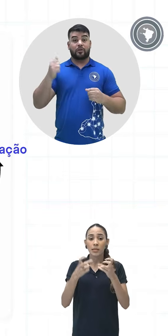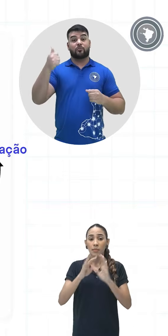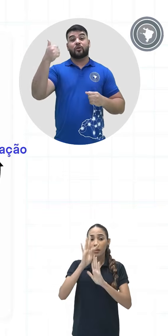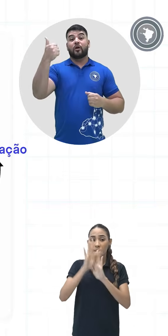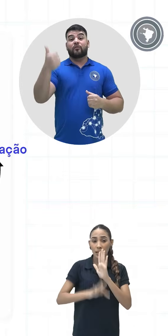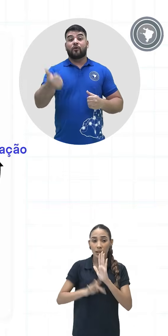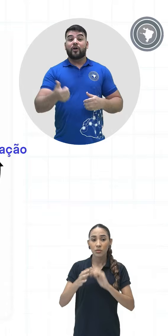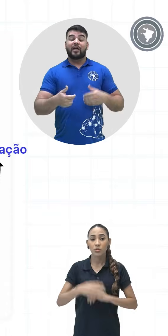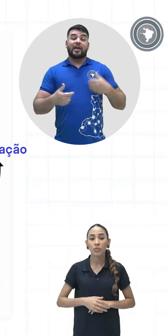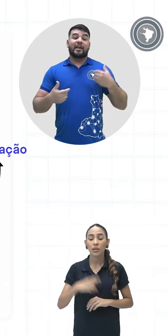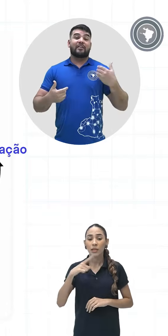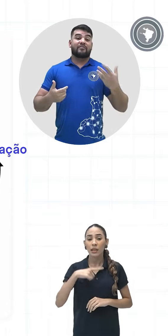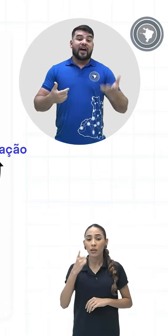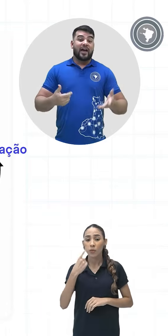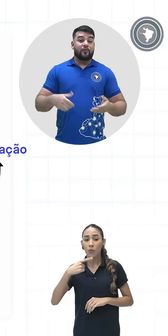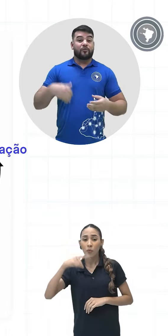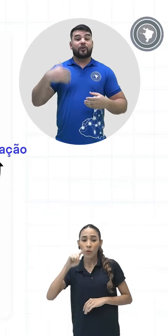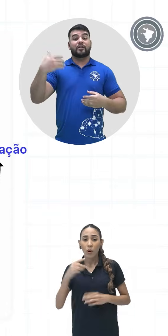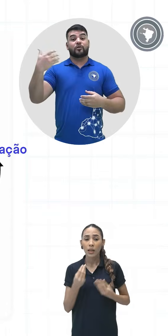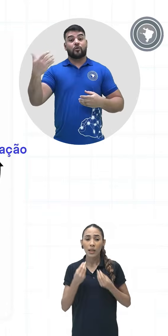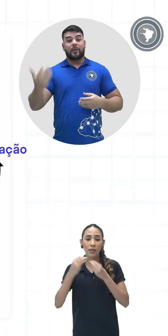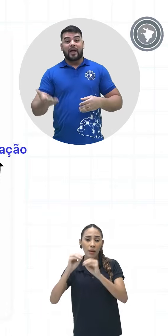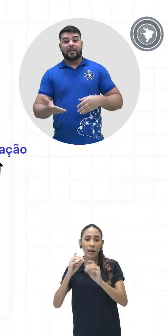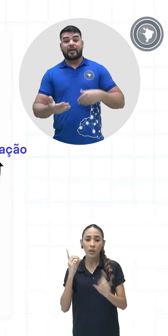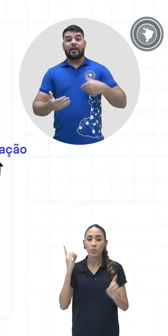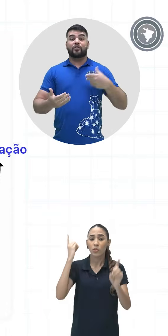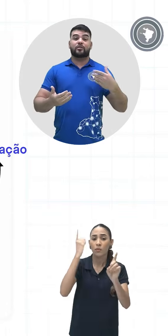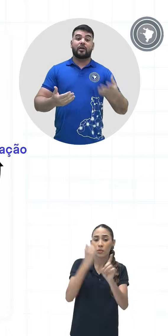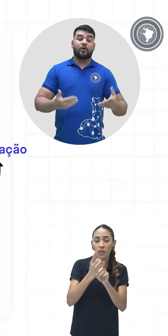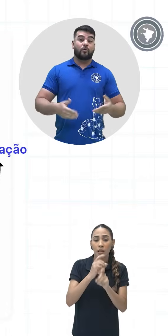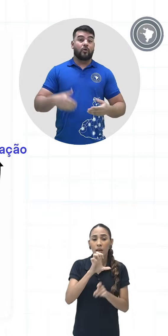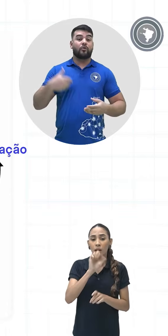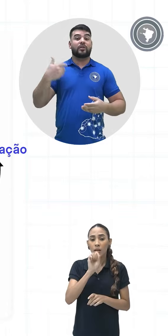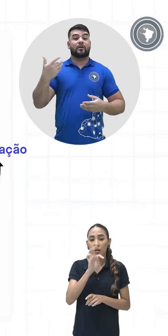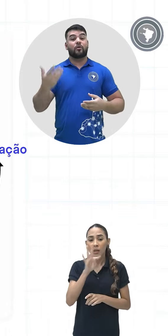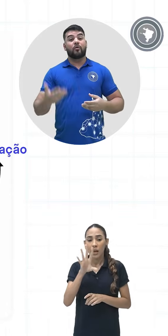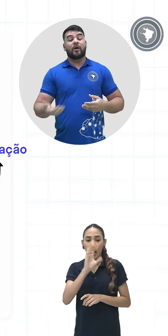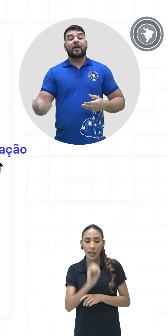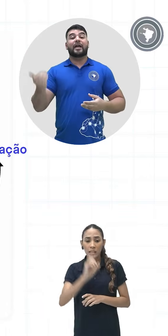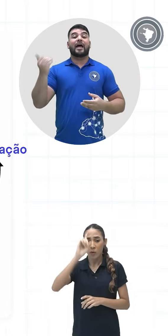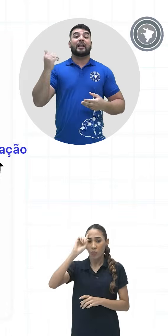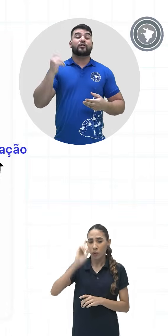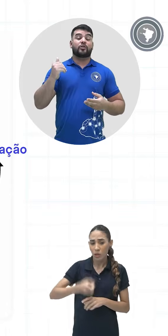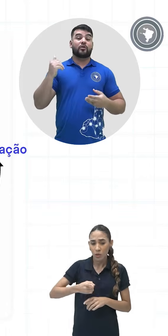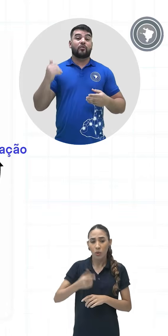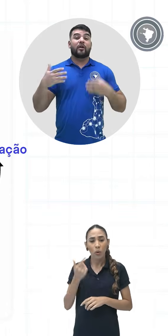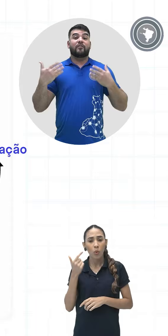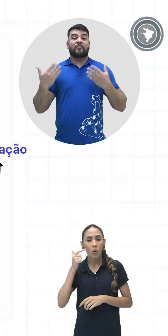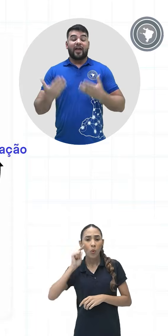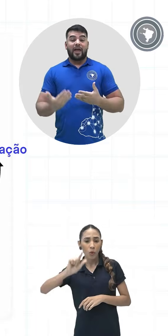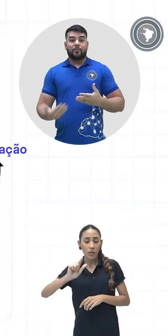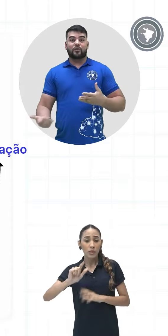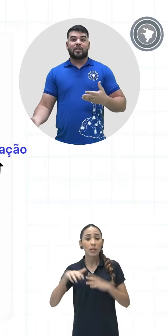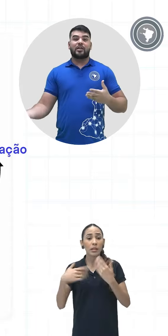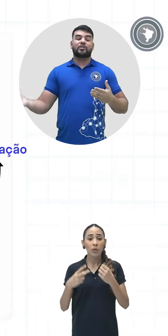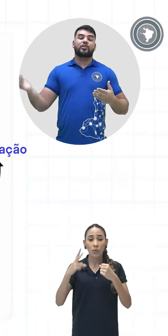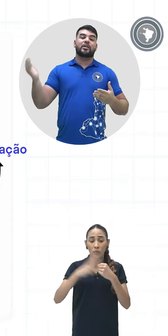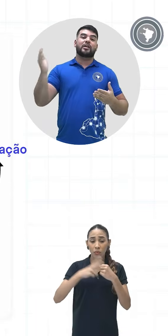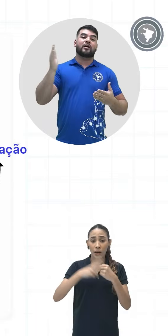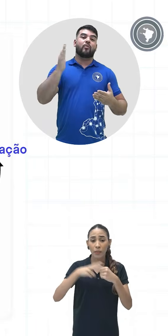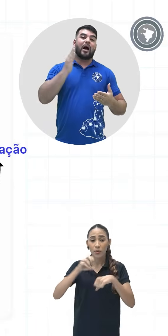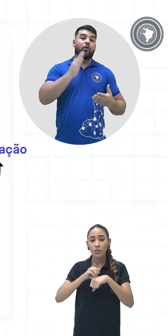texto, nós temos foi, levaram, foi descoberta, estão, condenou, garantiu, verbos